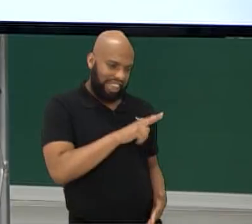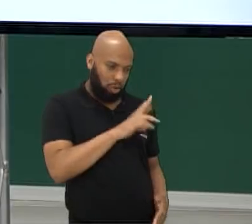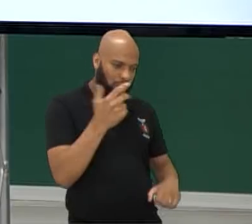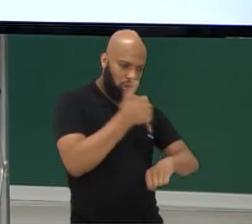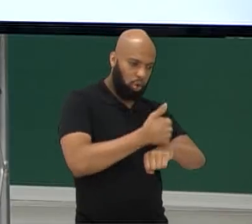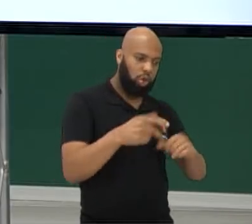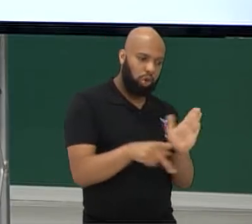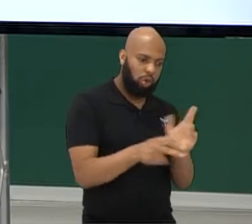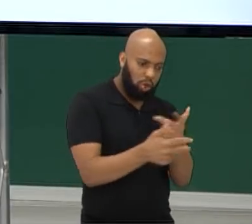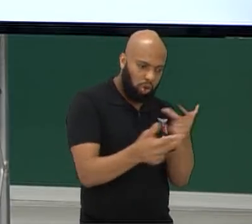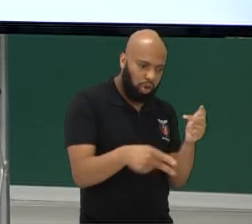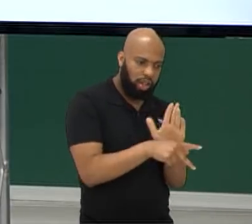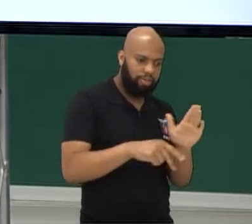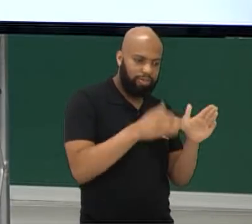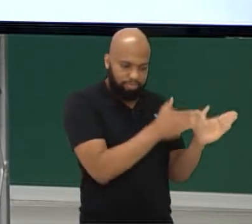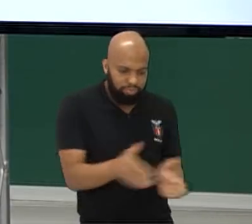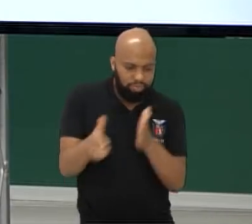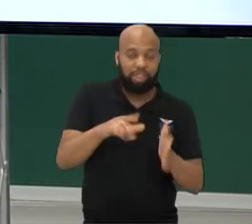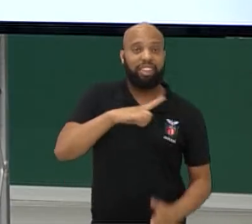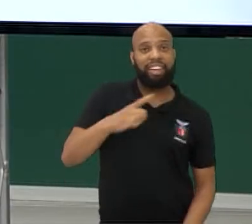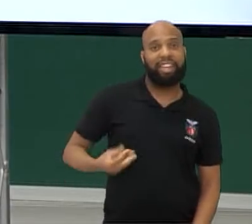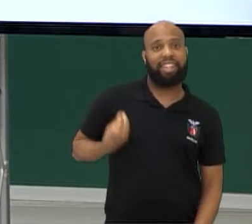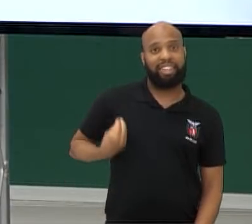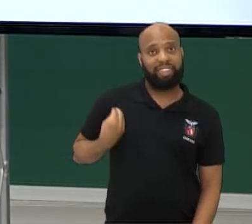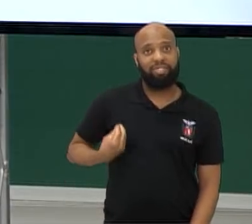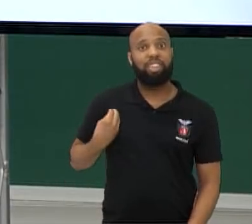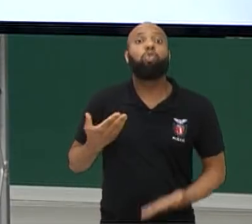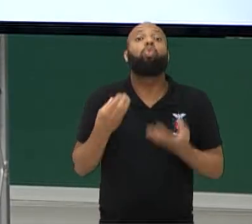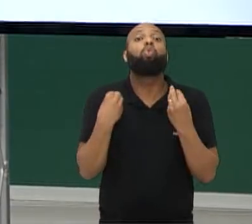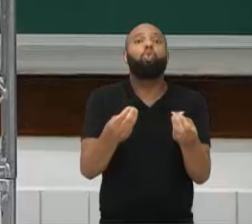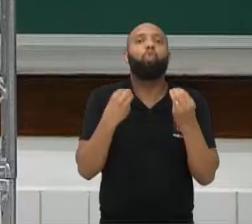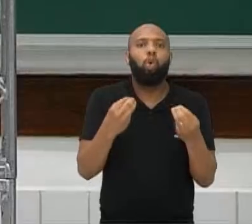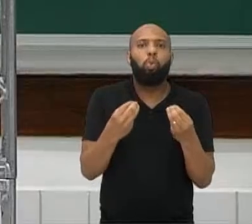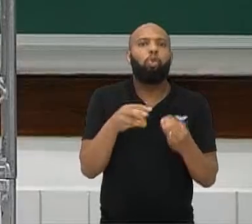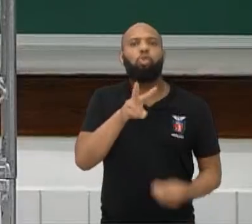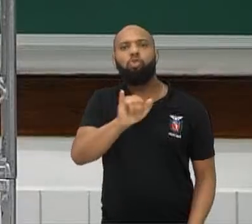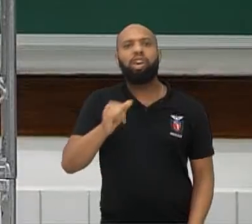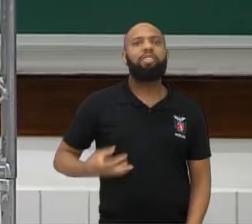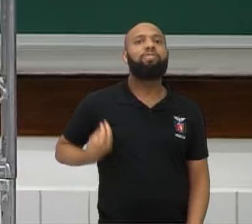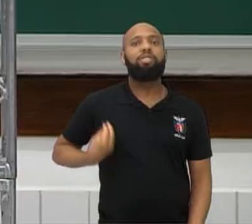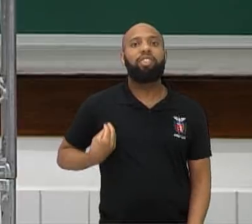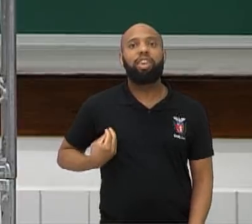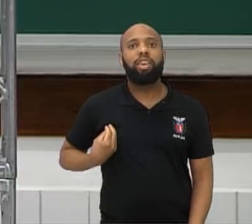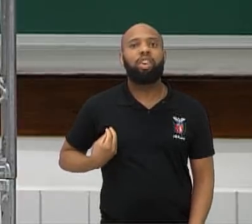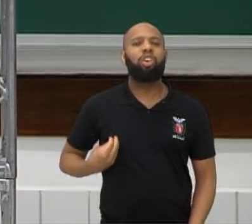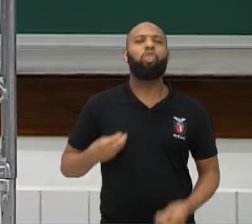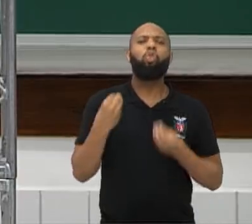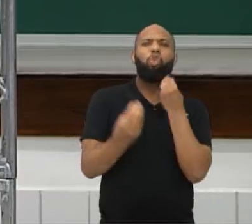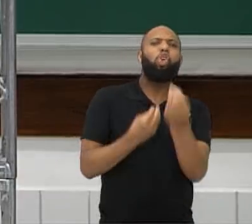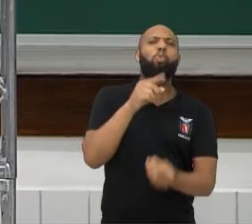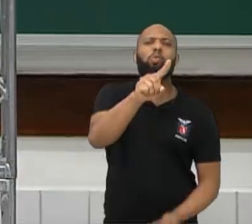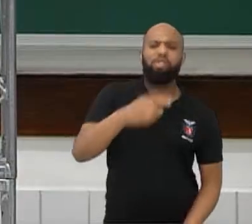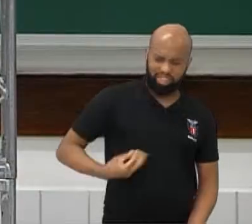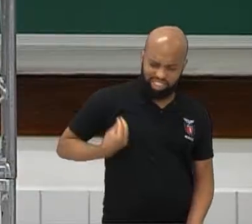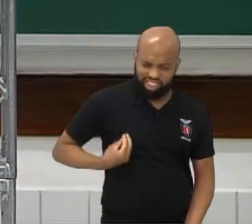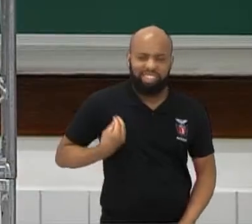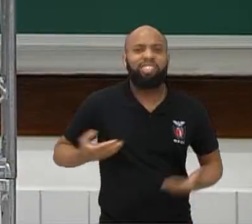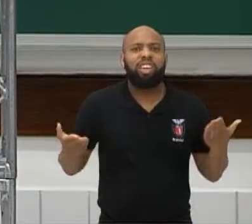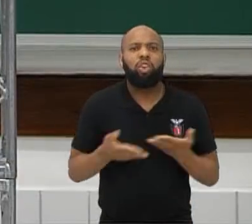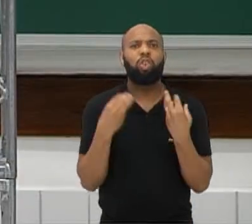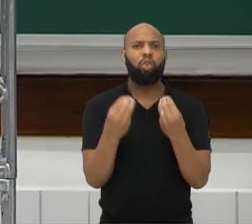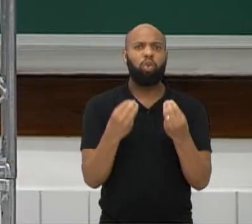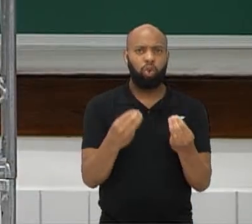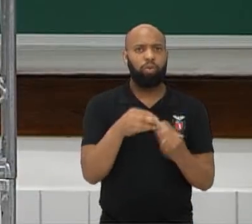de produção e ele tem que buscar a sua sobrevivência de alguma forma. Como que ele vai sobreviver? Como que você busca a sua sobrevivência